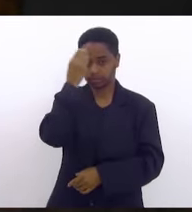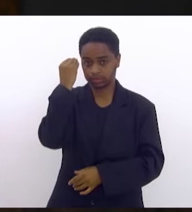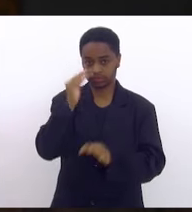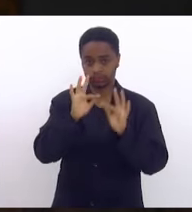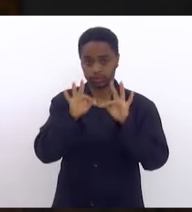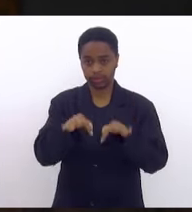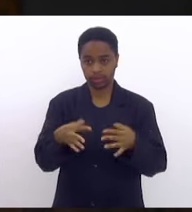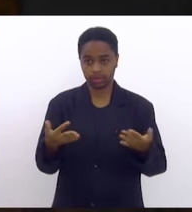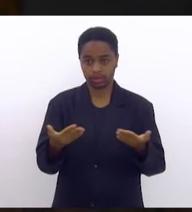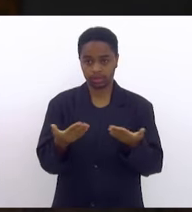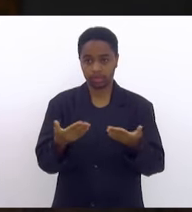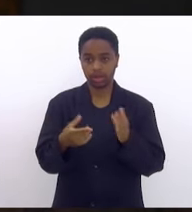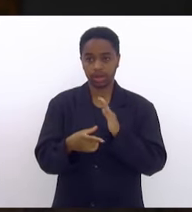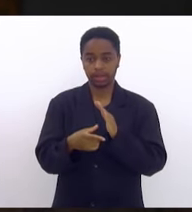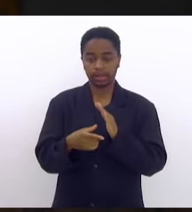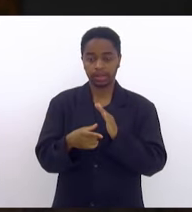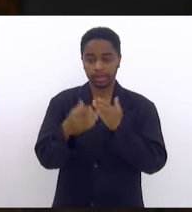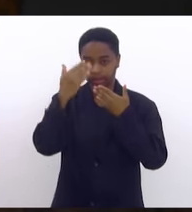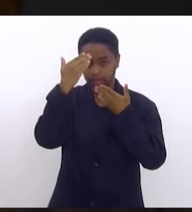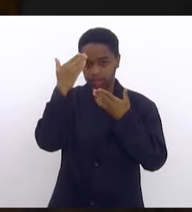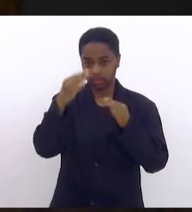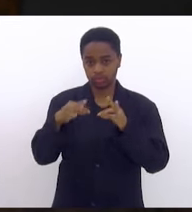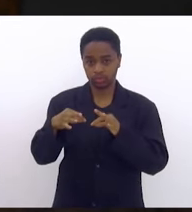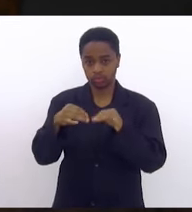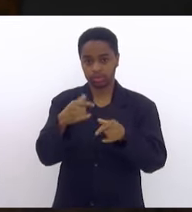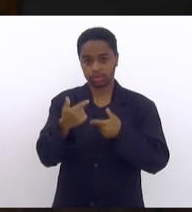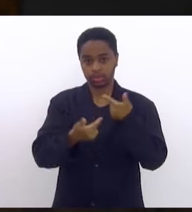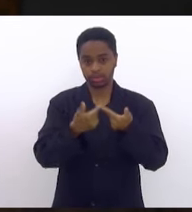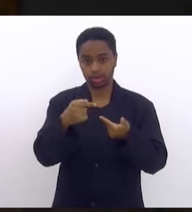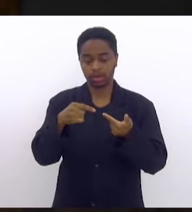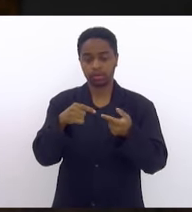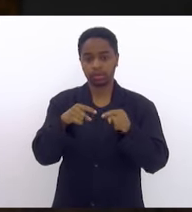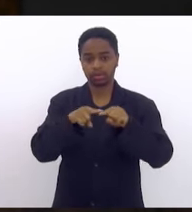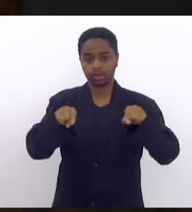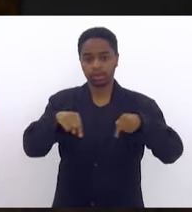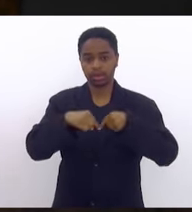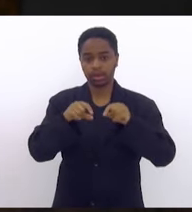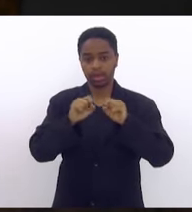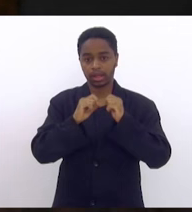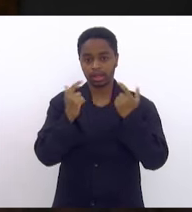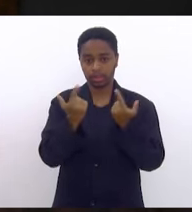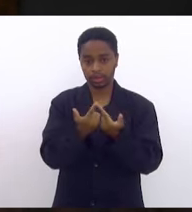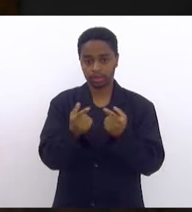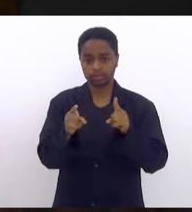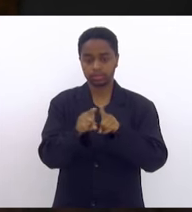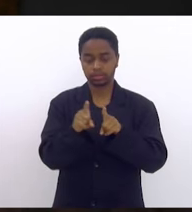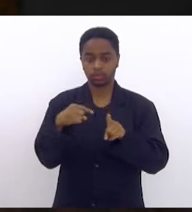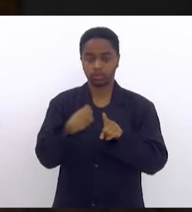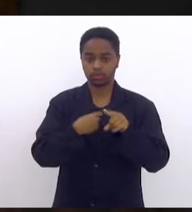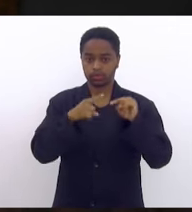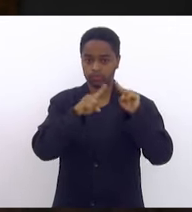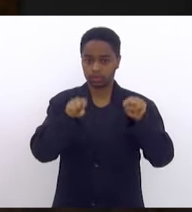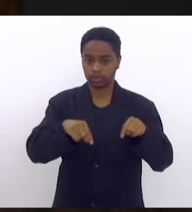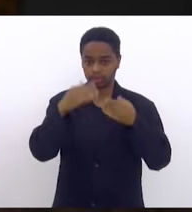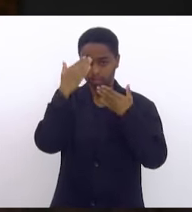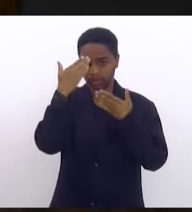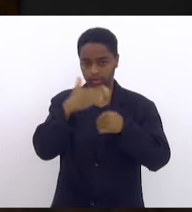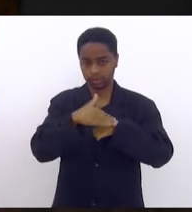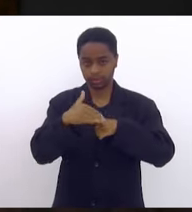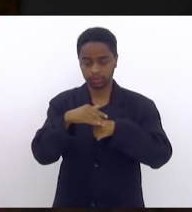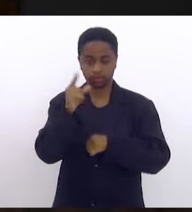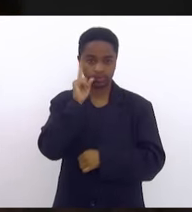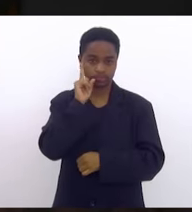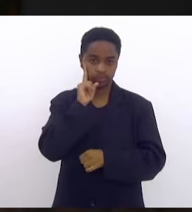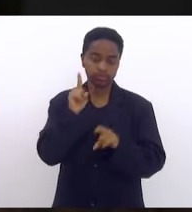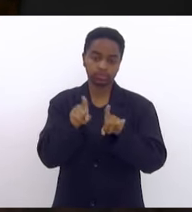aqui sem antes agradecer a todos que trabalham no gabinete da Alerj também, todos os colaboradores nossos. Obrigado pelo carinho também do dia a dia.